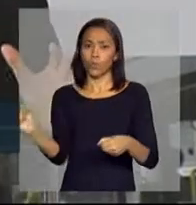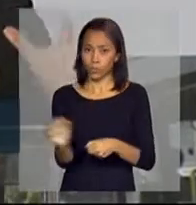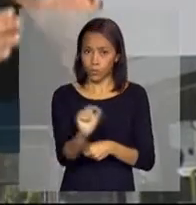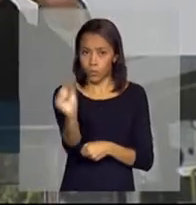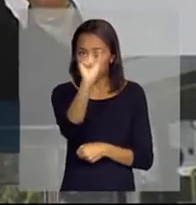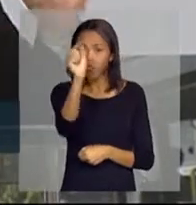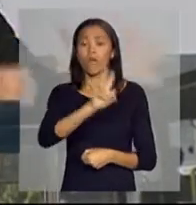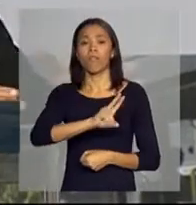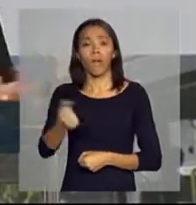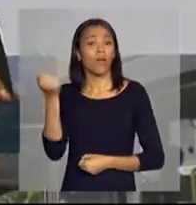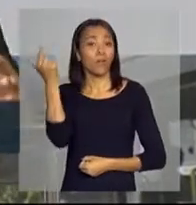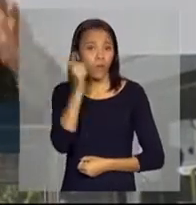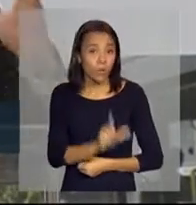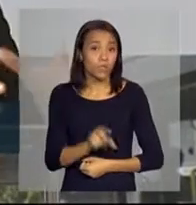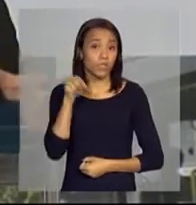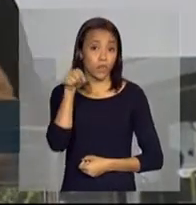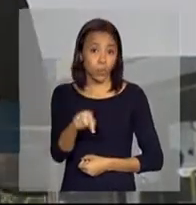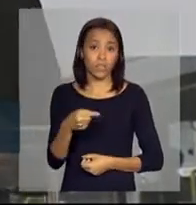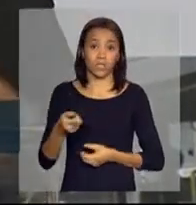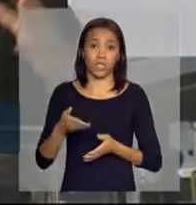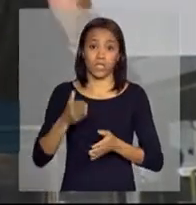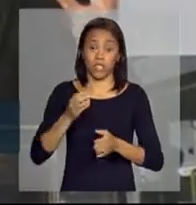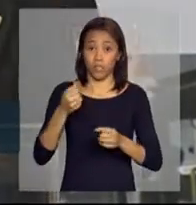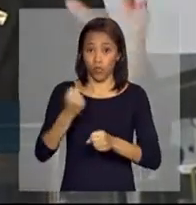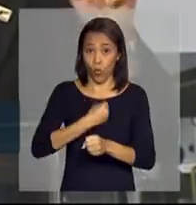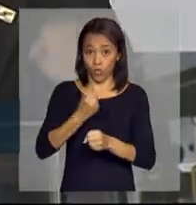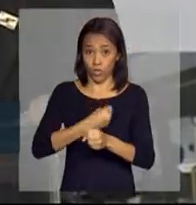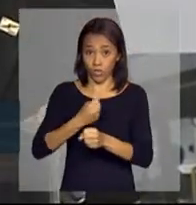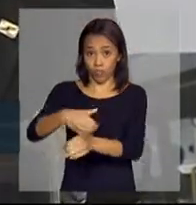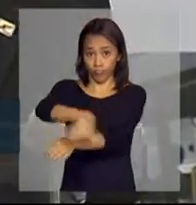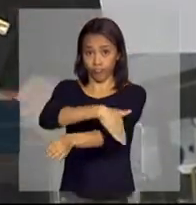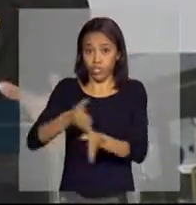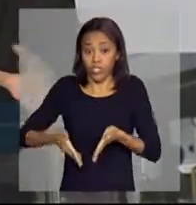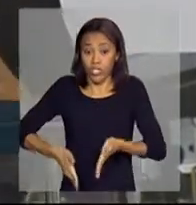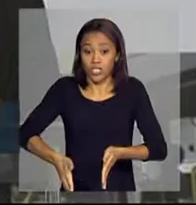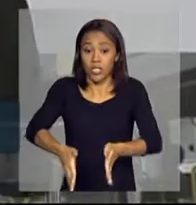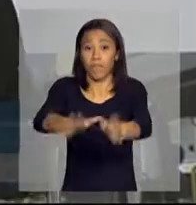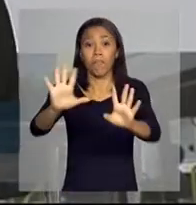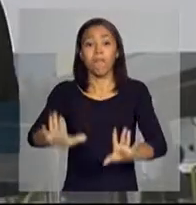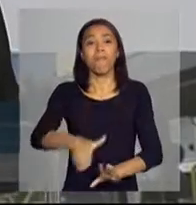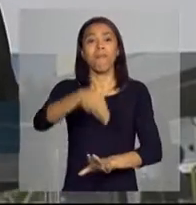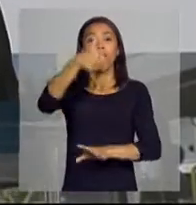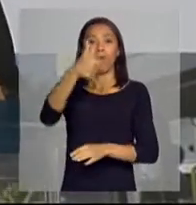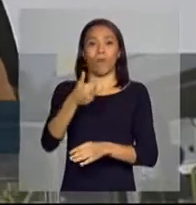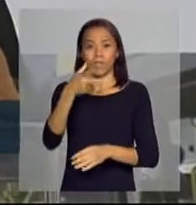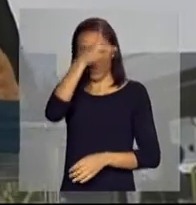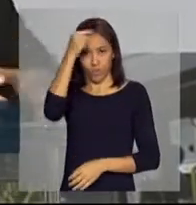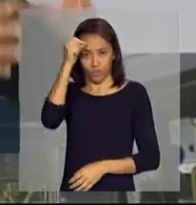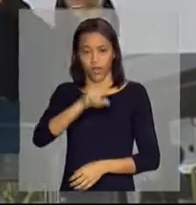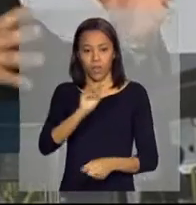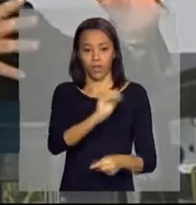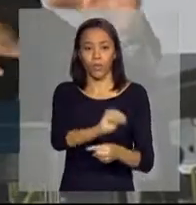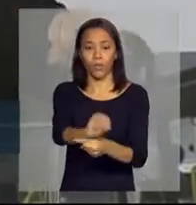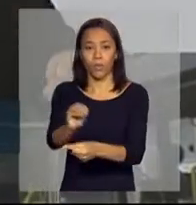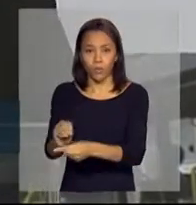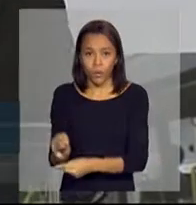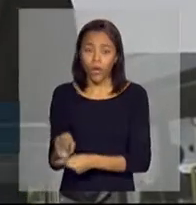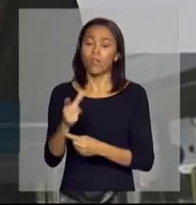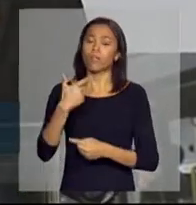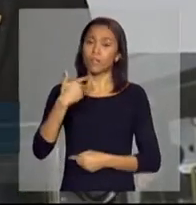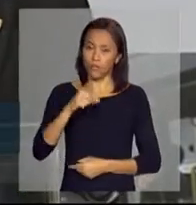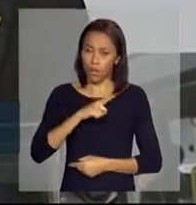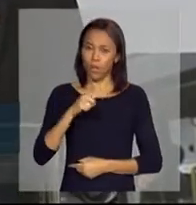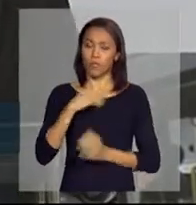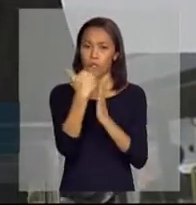todo, serão beneficiados com estradas que as prefeituras terão melhores condições de cuidar. Porque nós temos programas para a